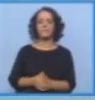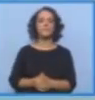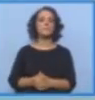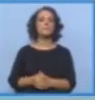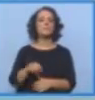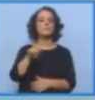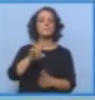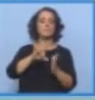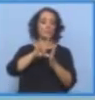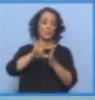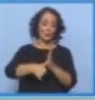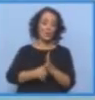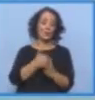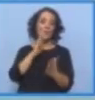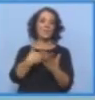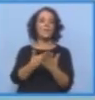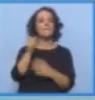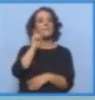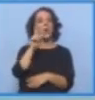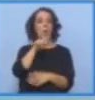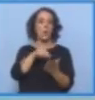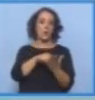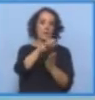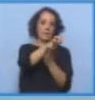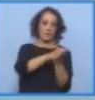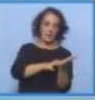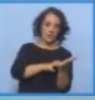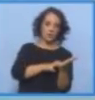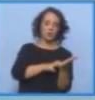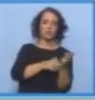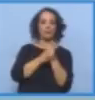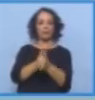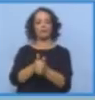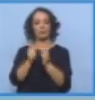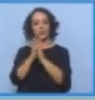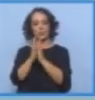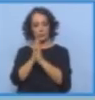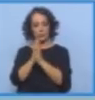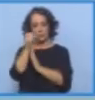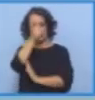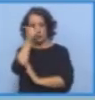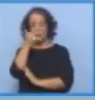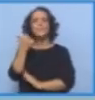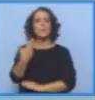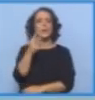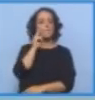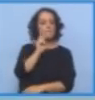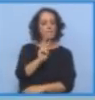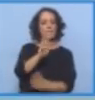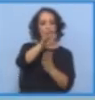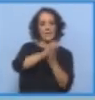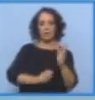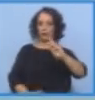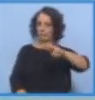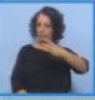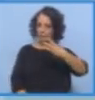de valorização da Sagrada Escritura, nomeadamente dos textos da liturgia. E vamos então olhar e analisar os 3 textos que